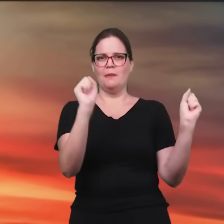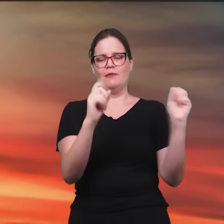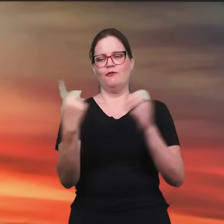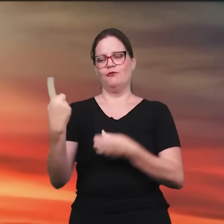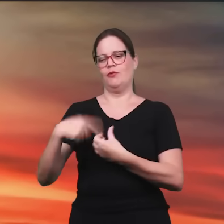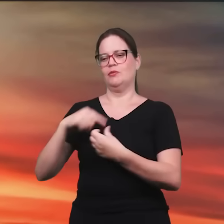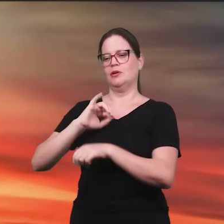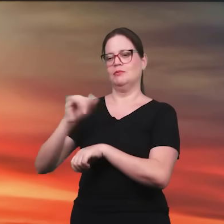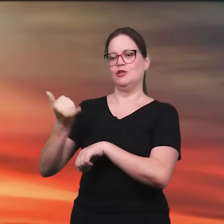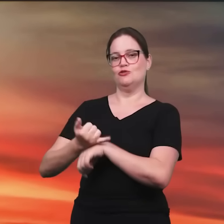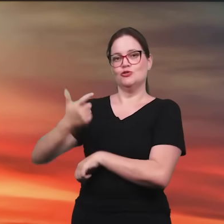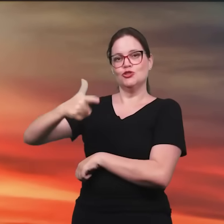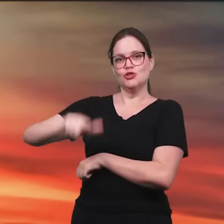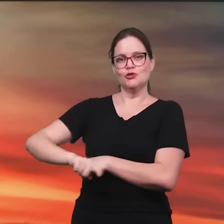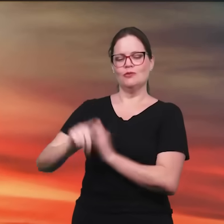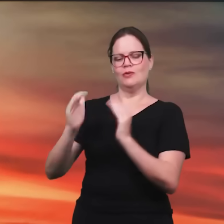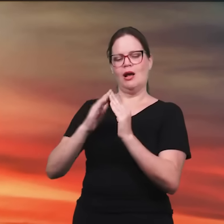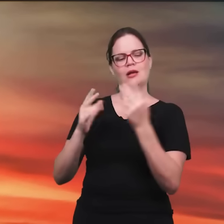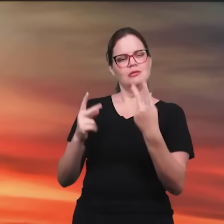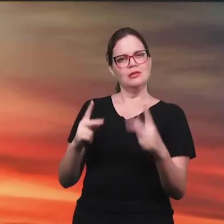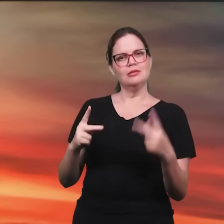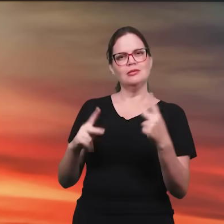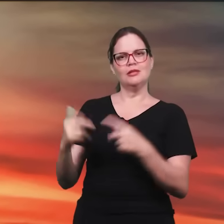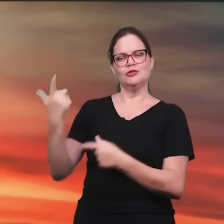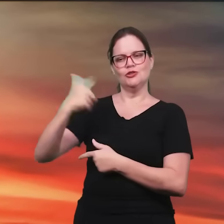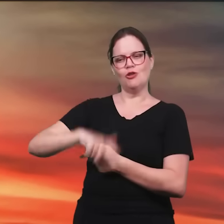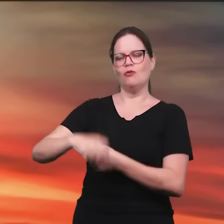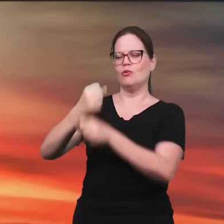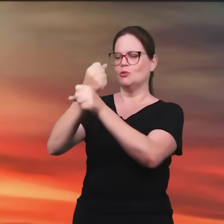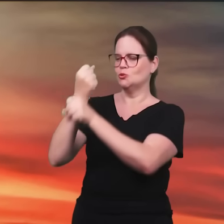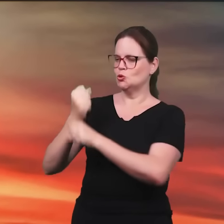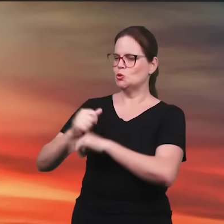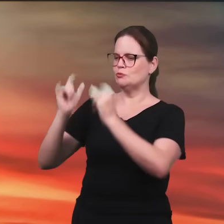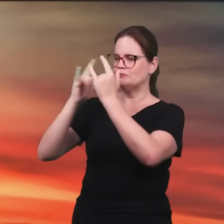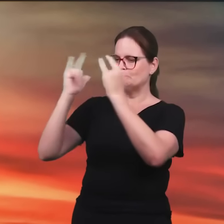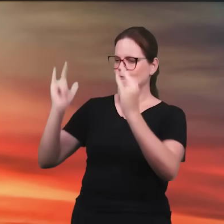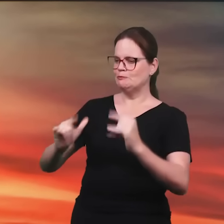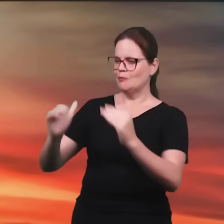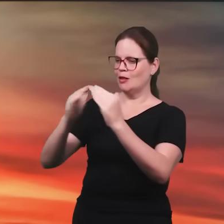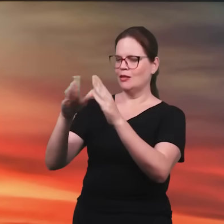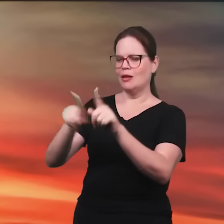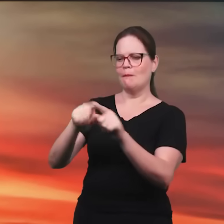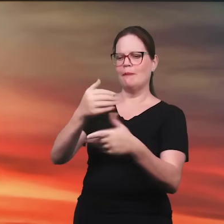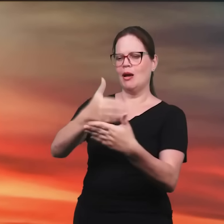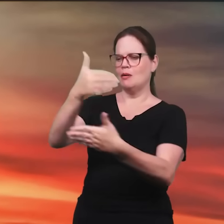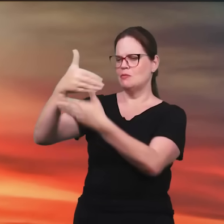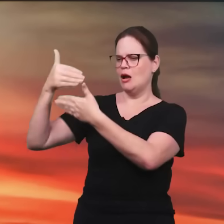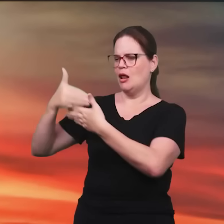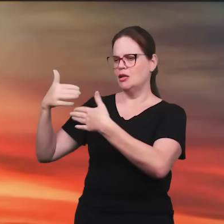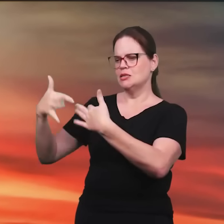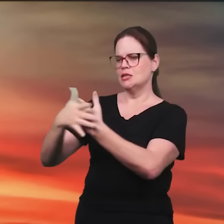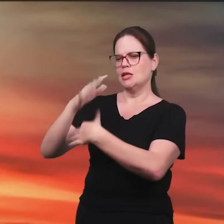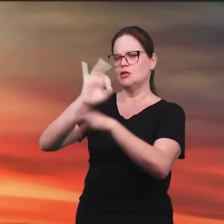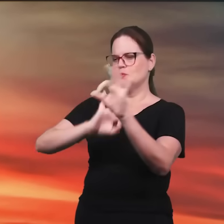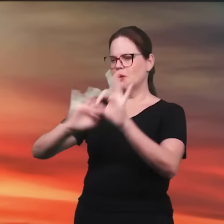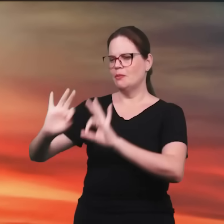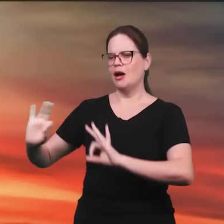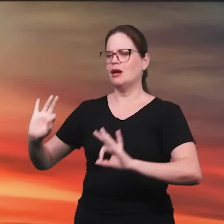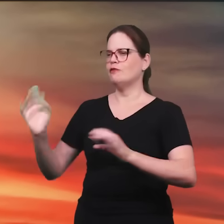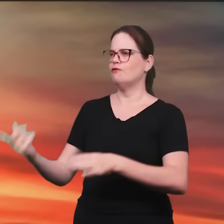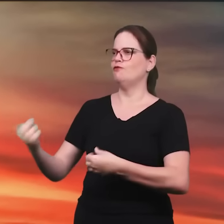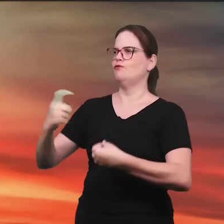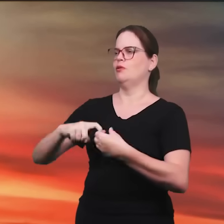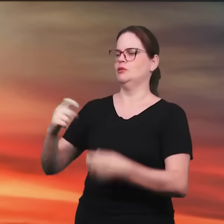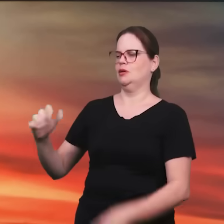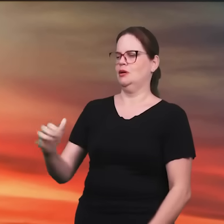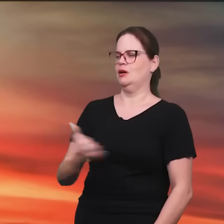voltar à sua terra, à sua casa, edificar o templo, edificar a cidade e voltar a te